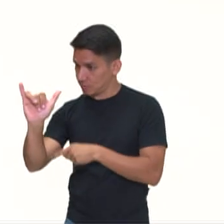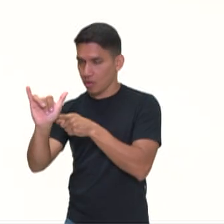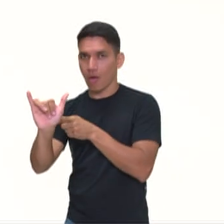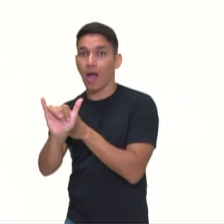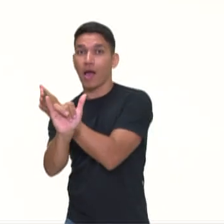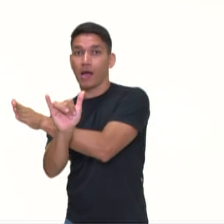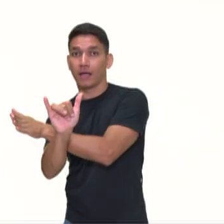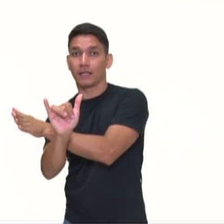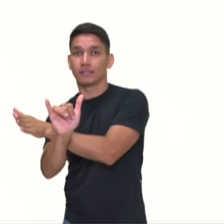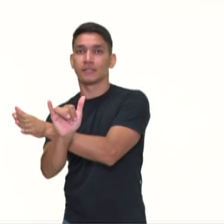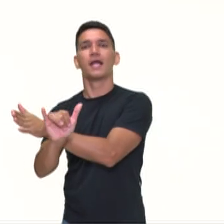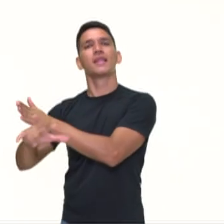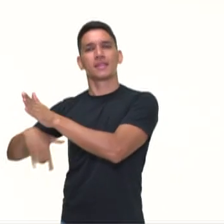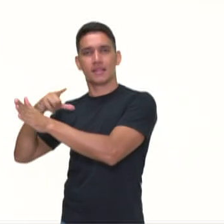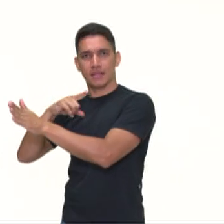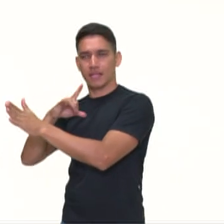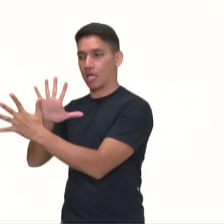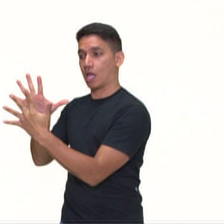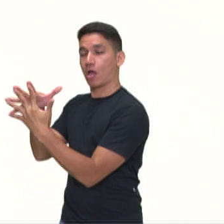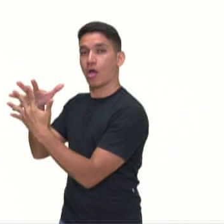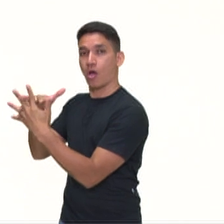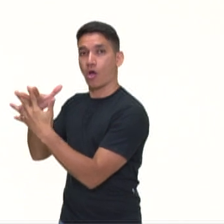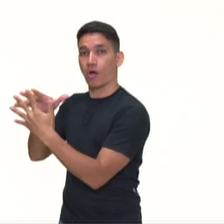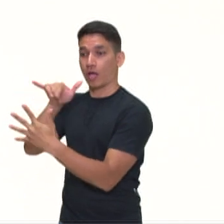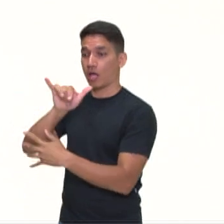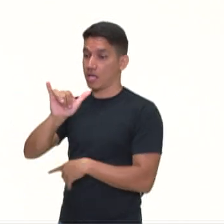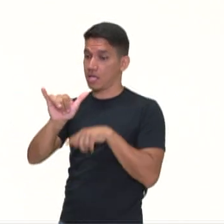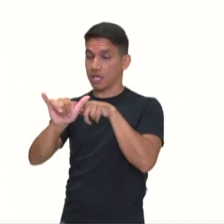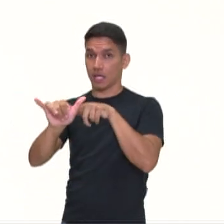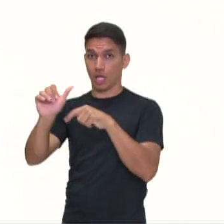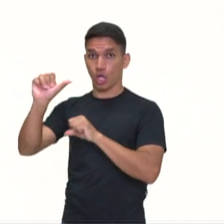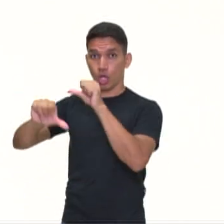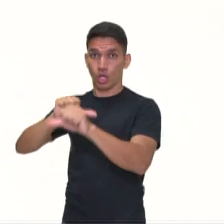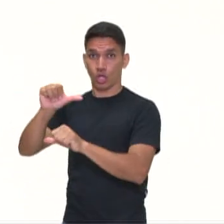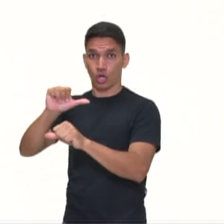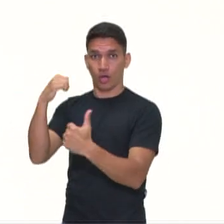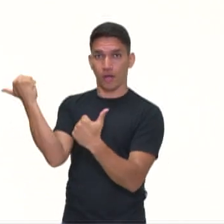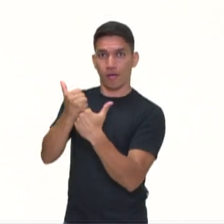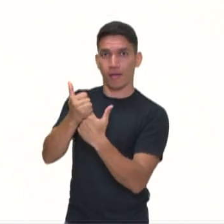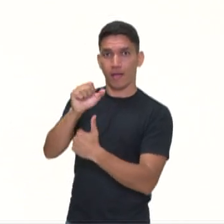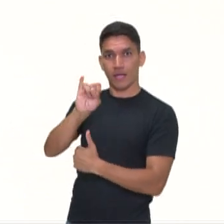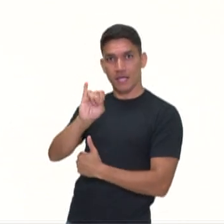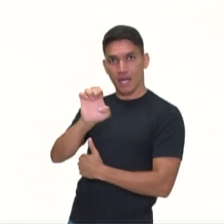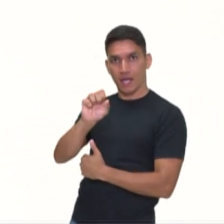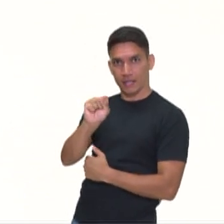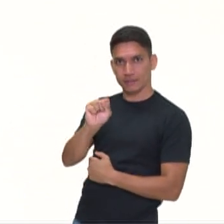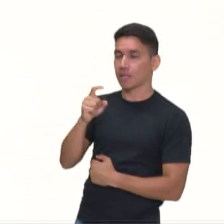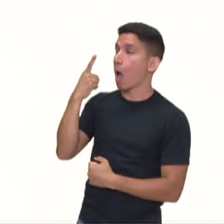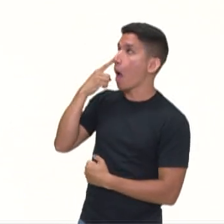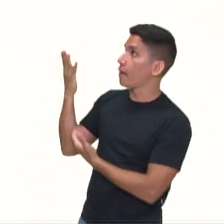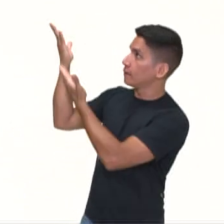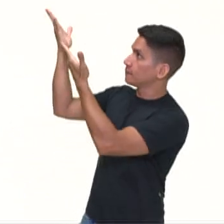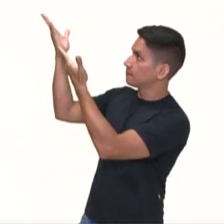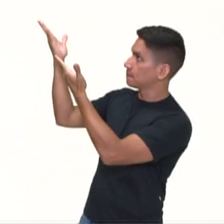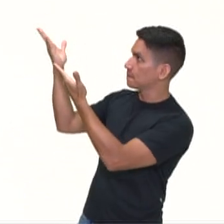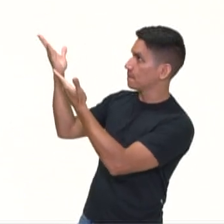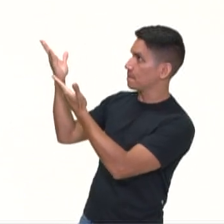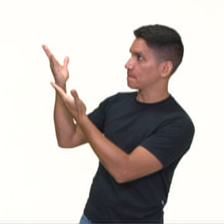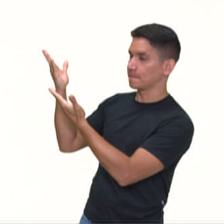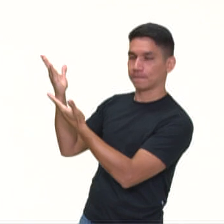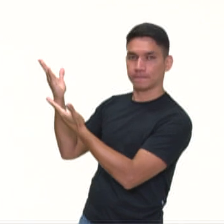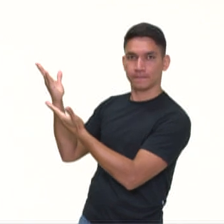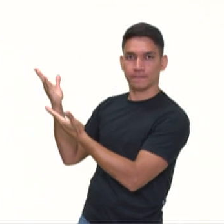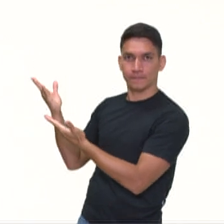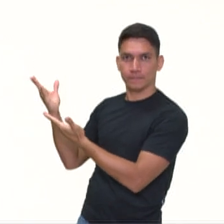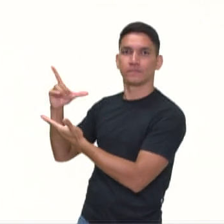Y por I e acrescento o ES. Por exemplo, nós temos aqui try, tries, fly, flies,